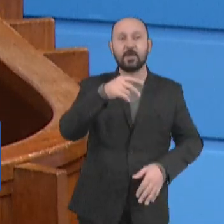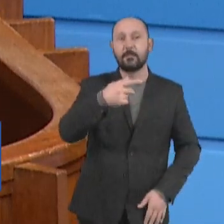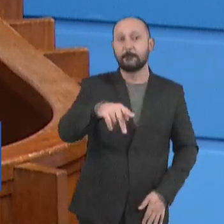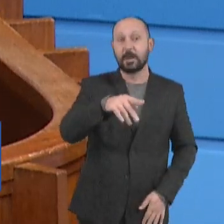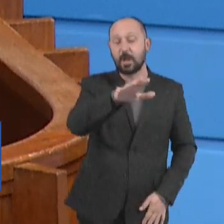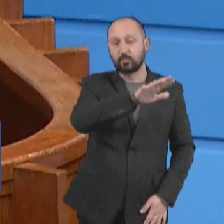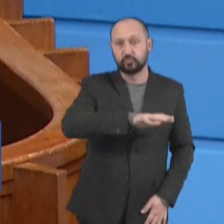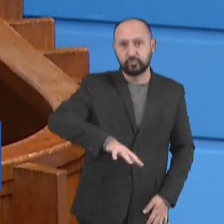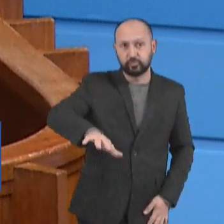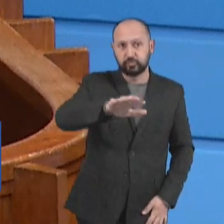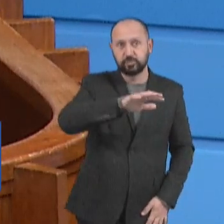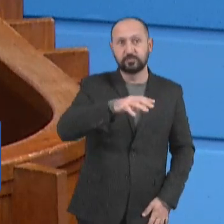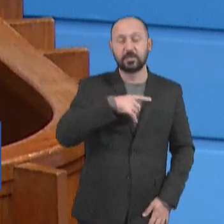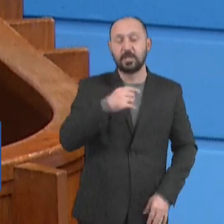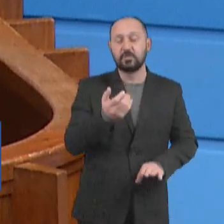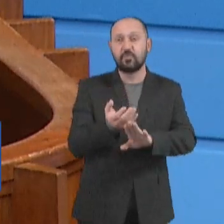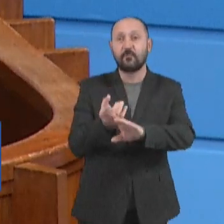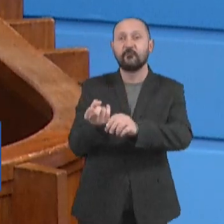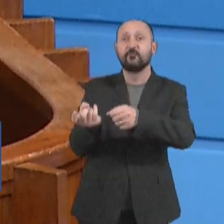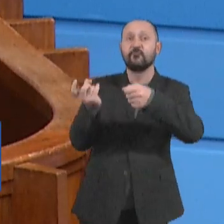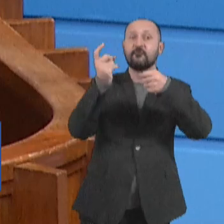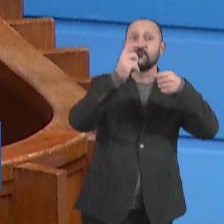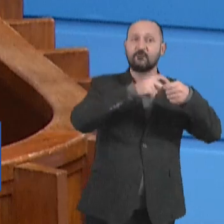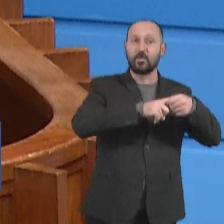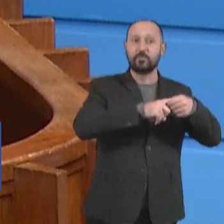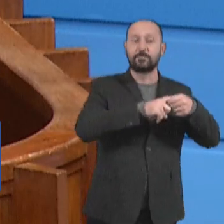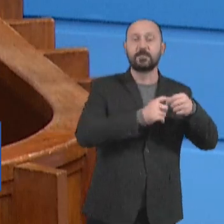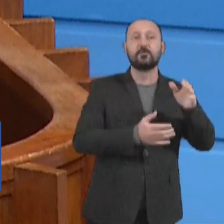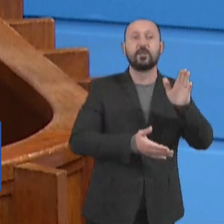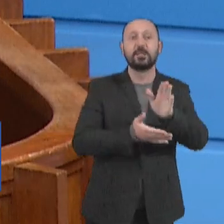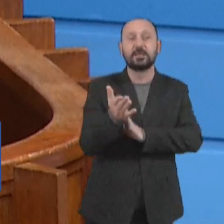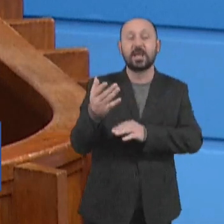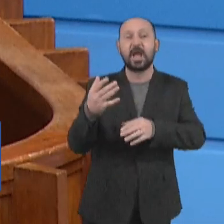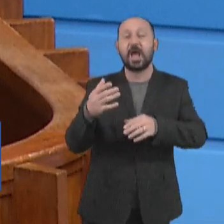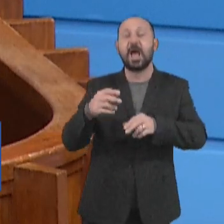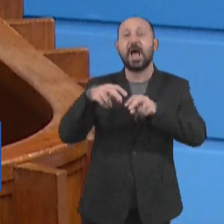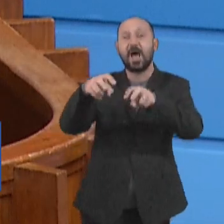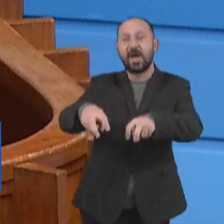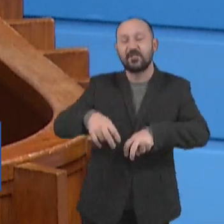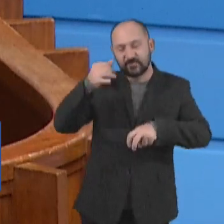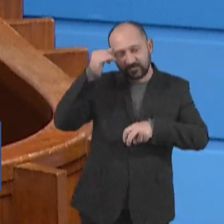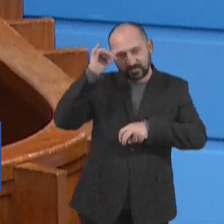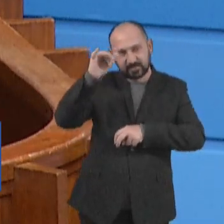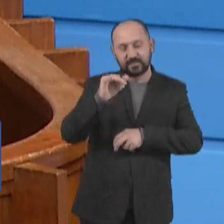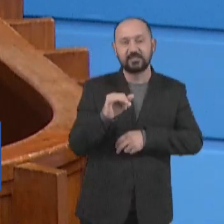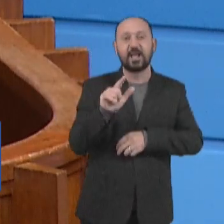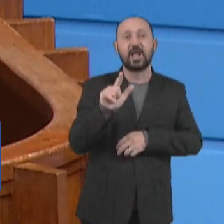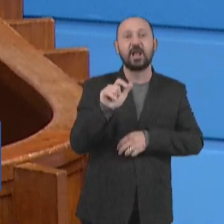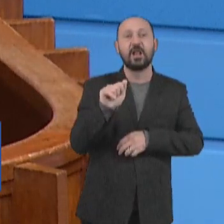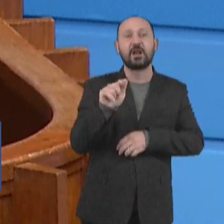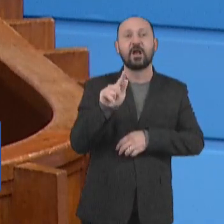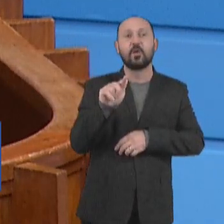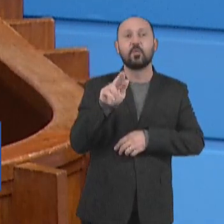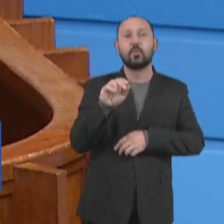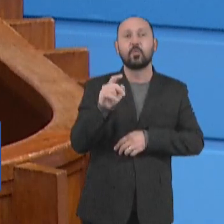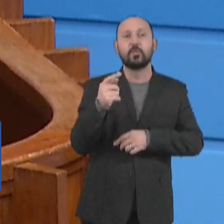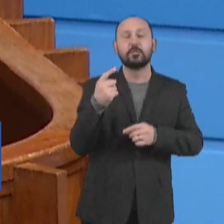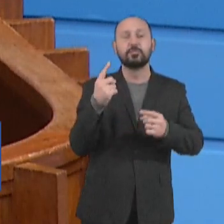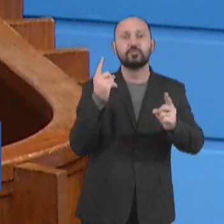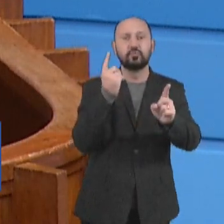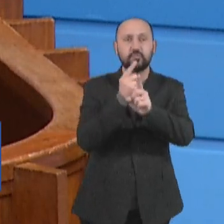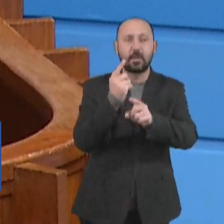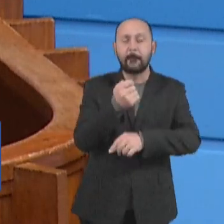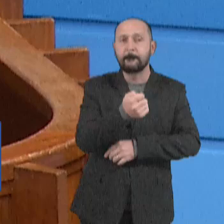paraguaios do território. Os paraguaios recuam e eles entram até a Fazenda Laguna, né? Os choques são muito